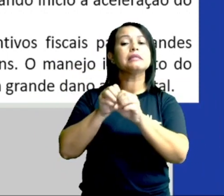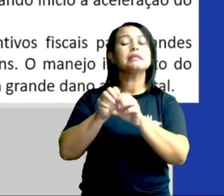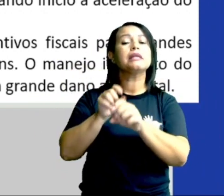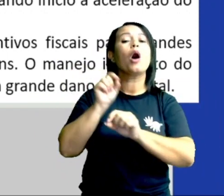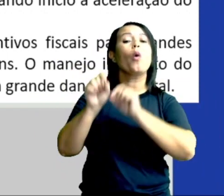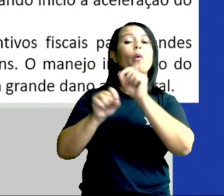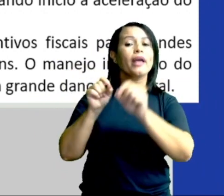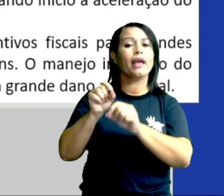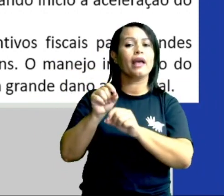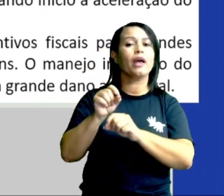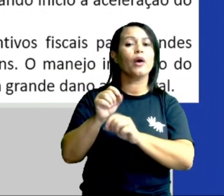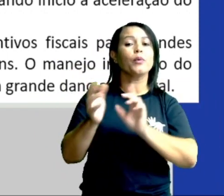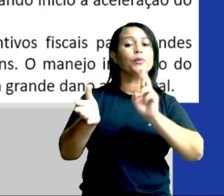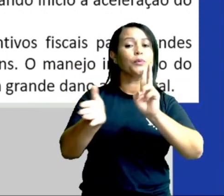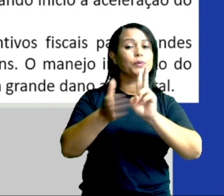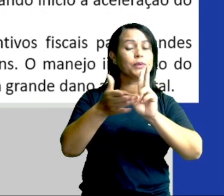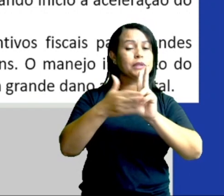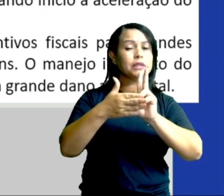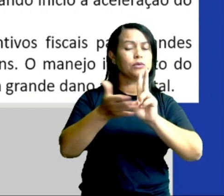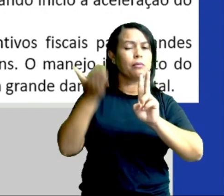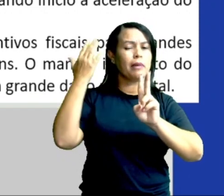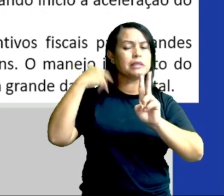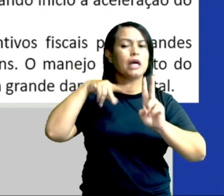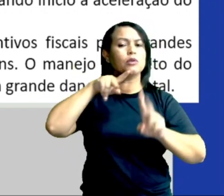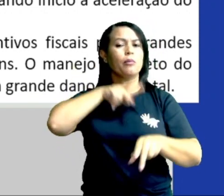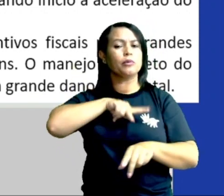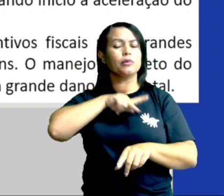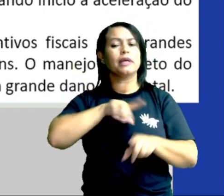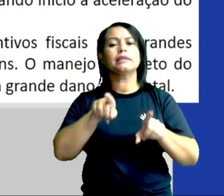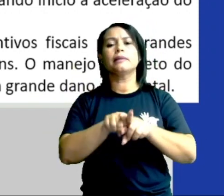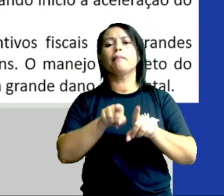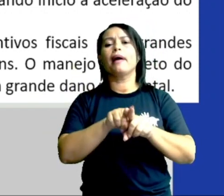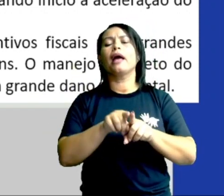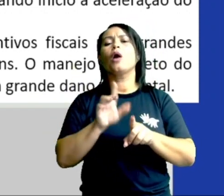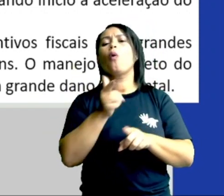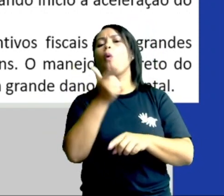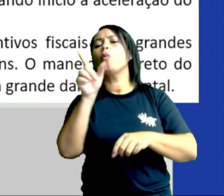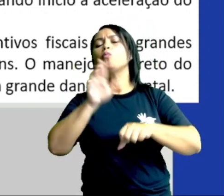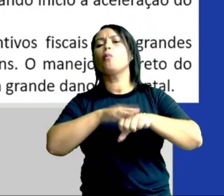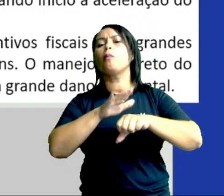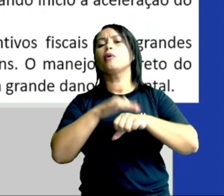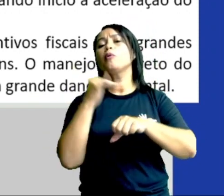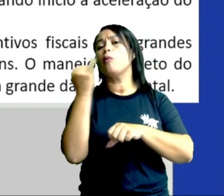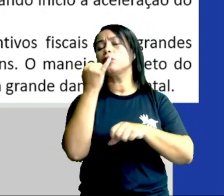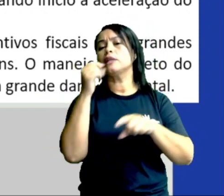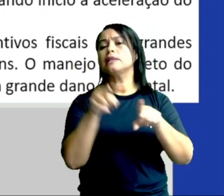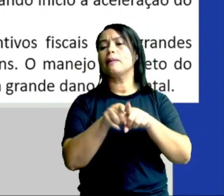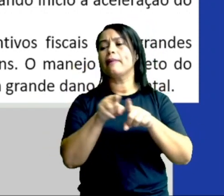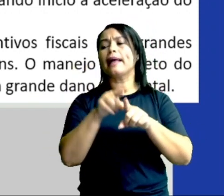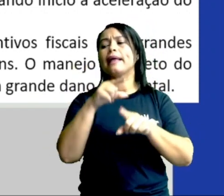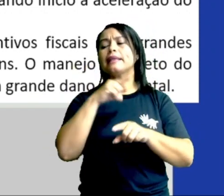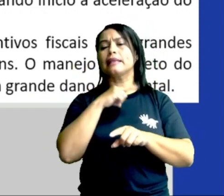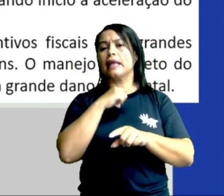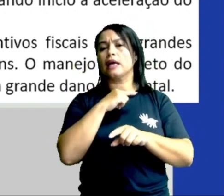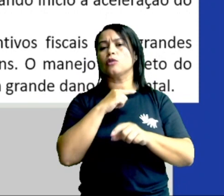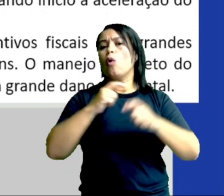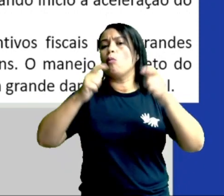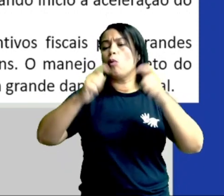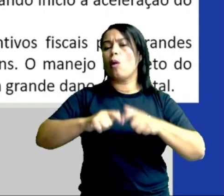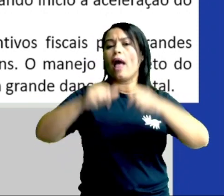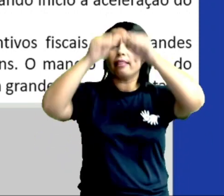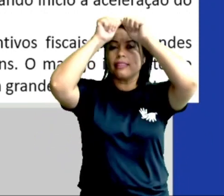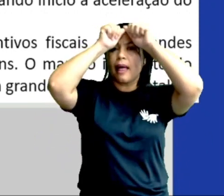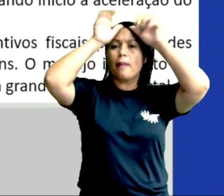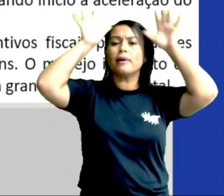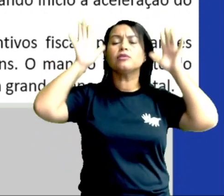da colonização portuguesa o outro momento importante relacionada a esse contexto a ocupação aí do teto da Amazônia